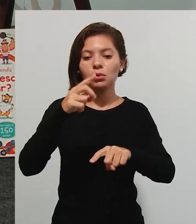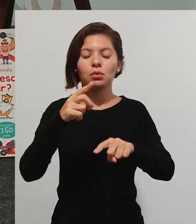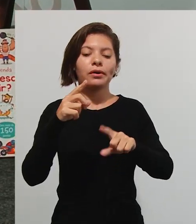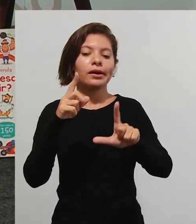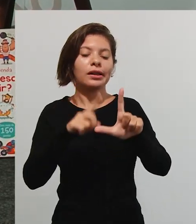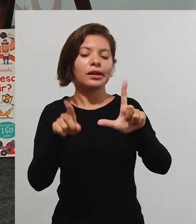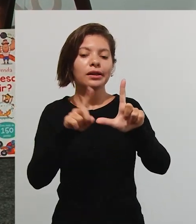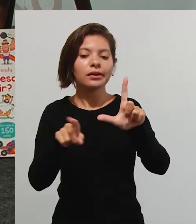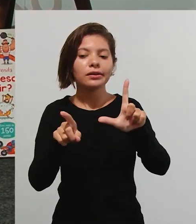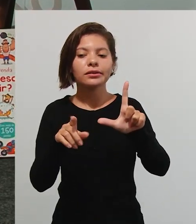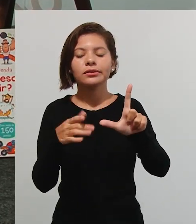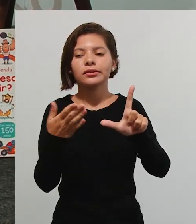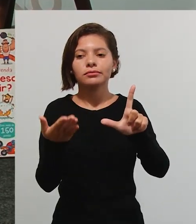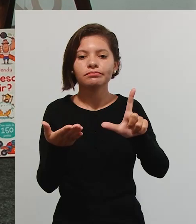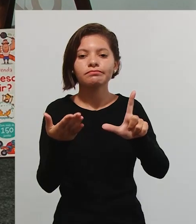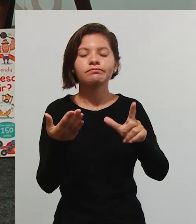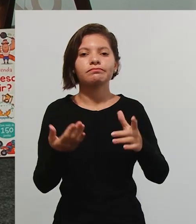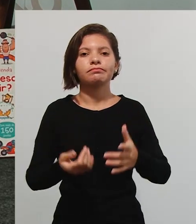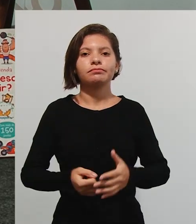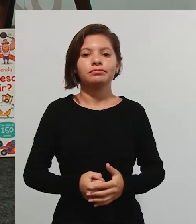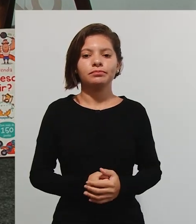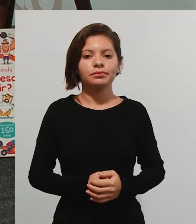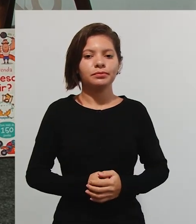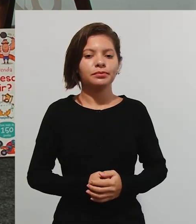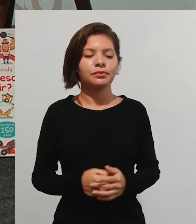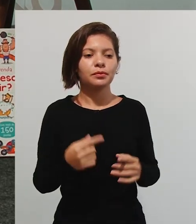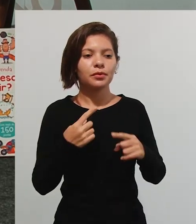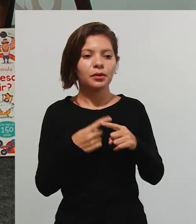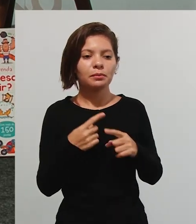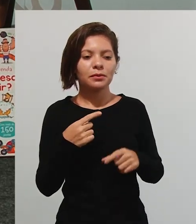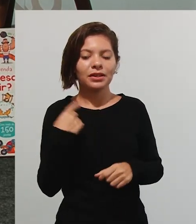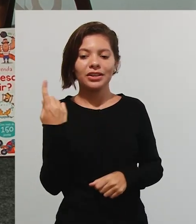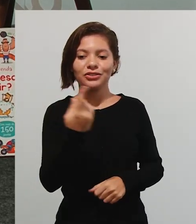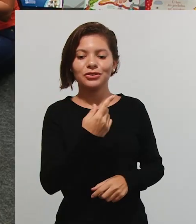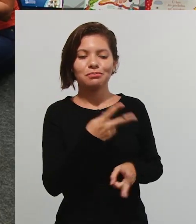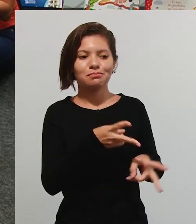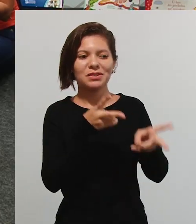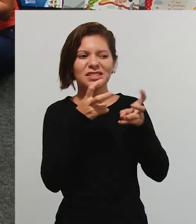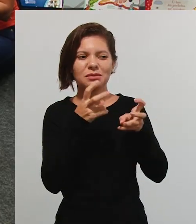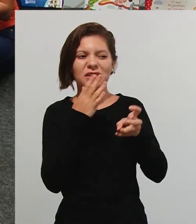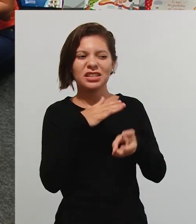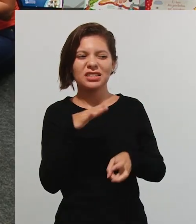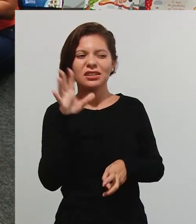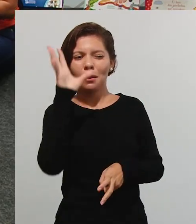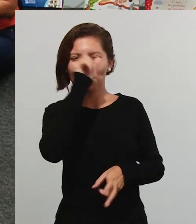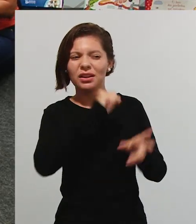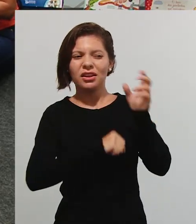que ela queira fazer. Porque até nesse momento a gente percebe se a criança aprendeu ou